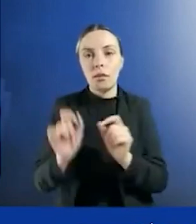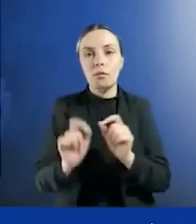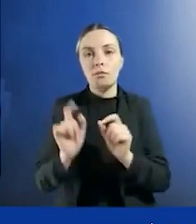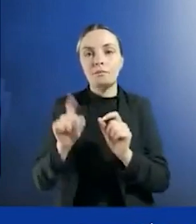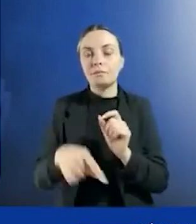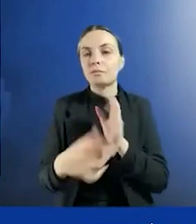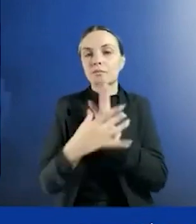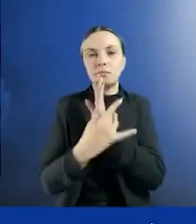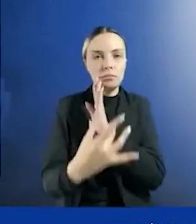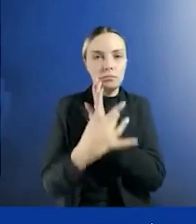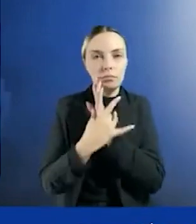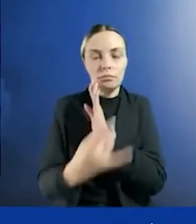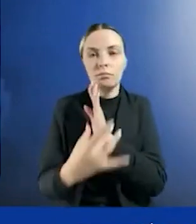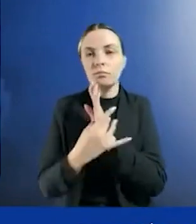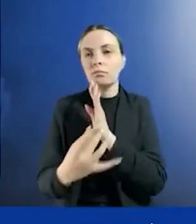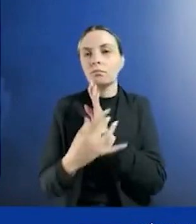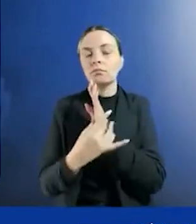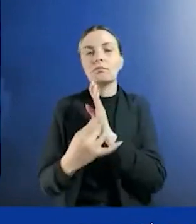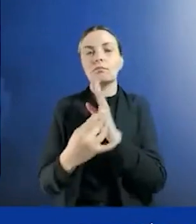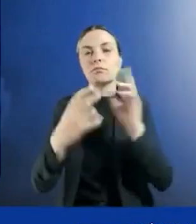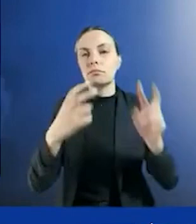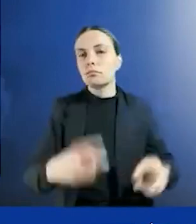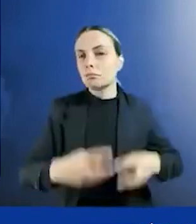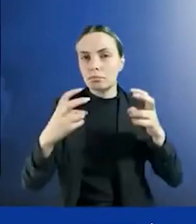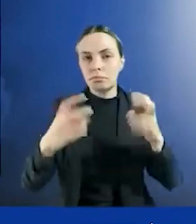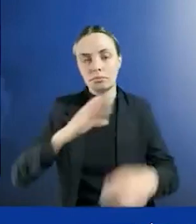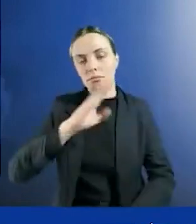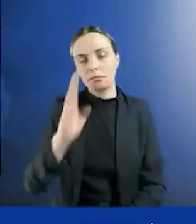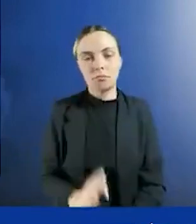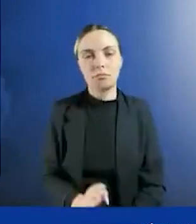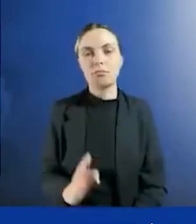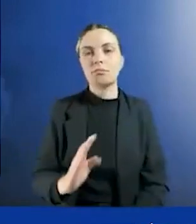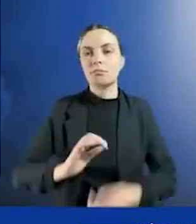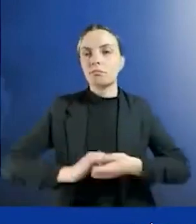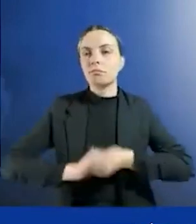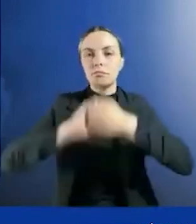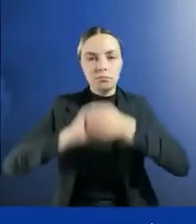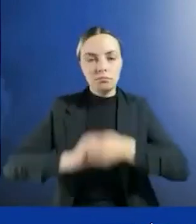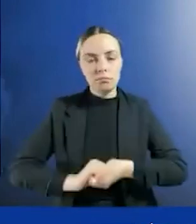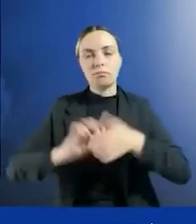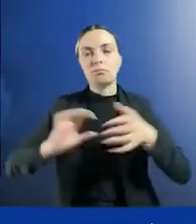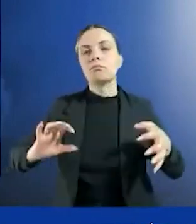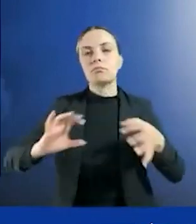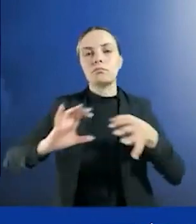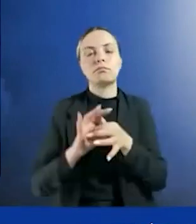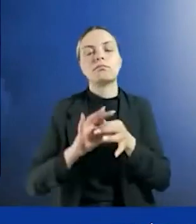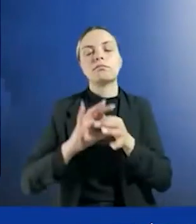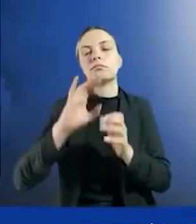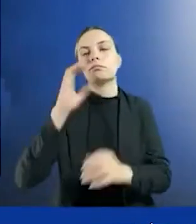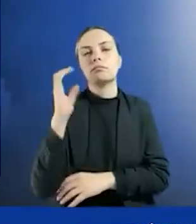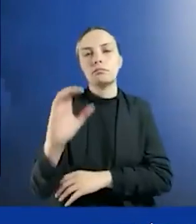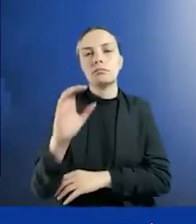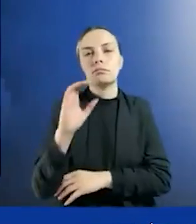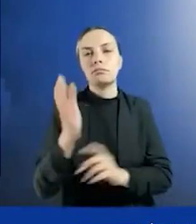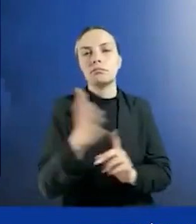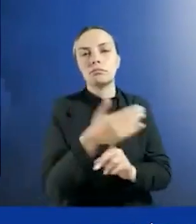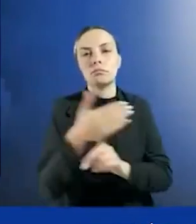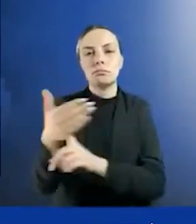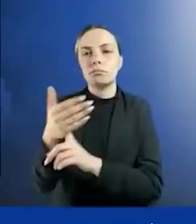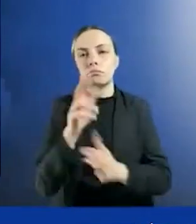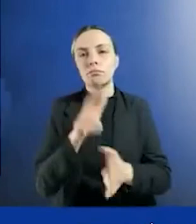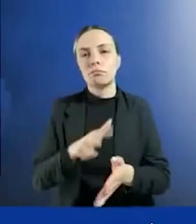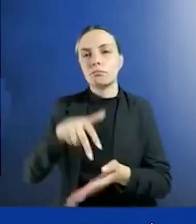empreendedor do produtor rural brasileiro, aliado à ciência, à tecnologia, onde se destaca aí a nossa querida